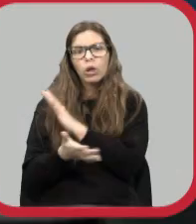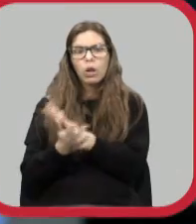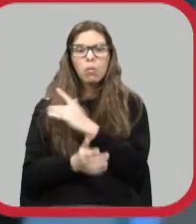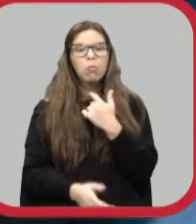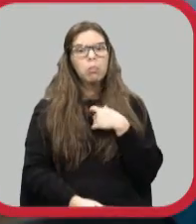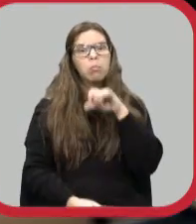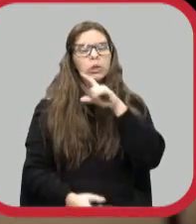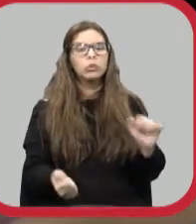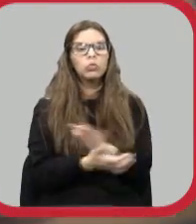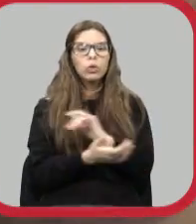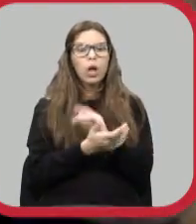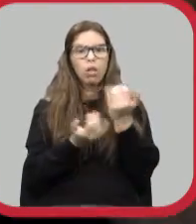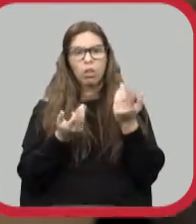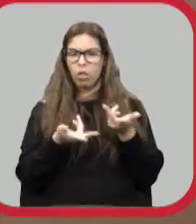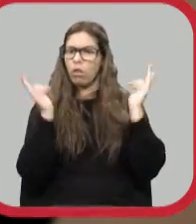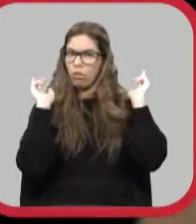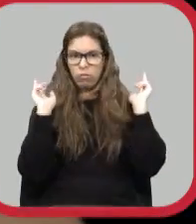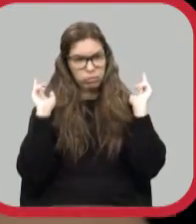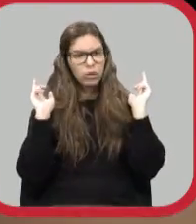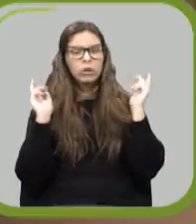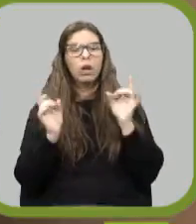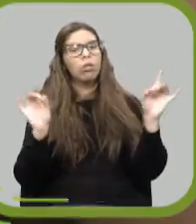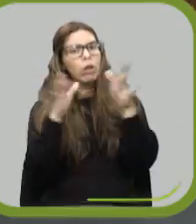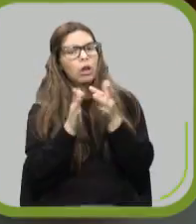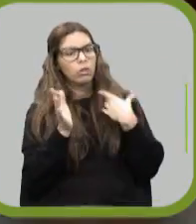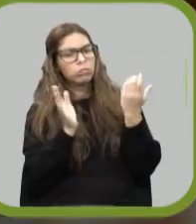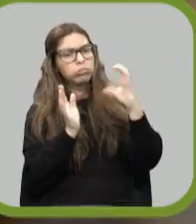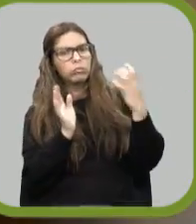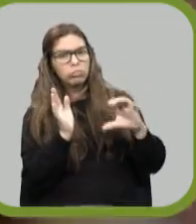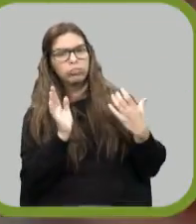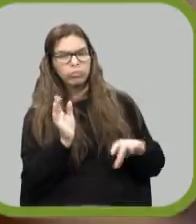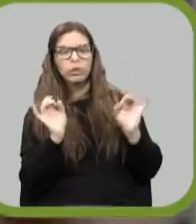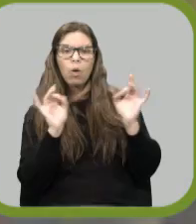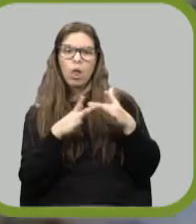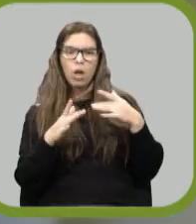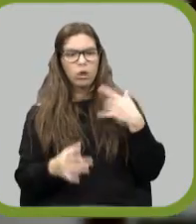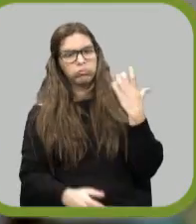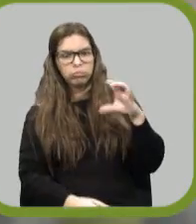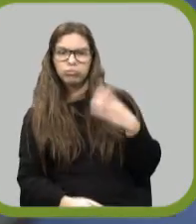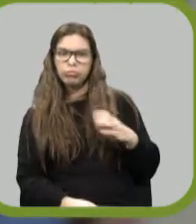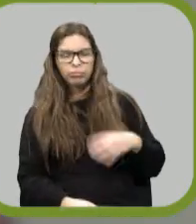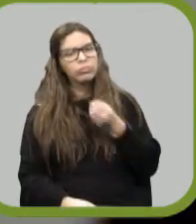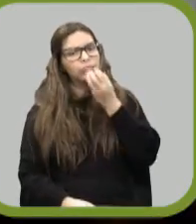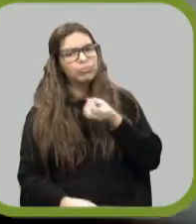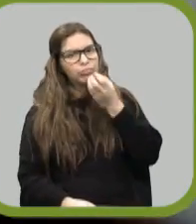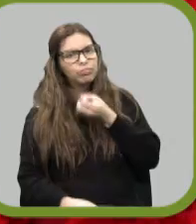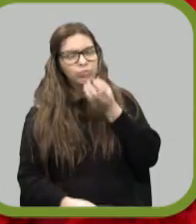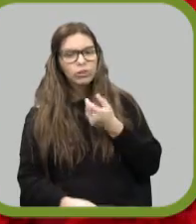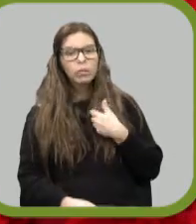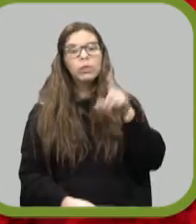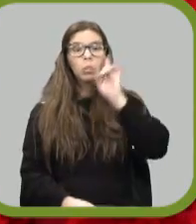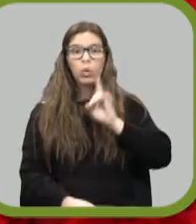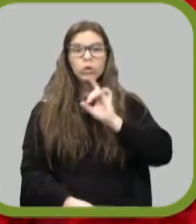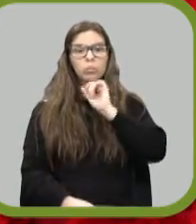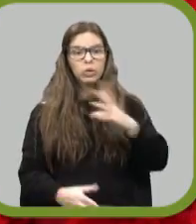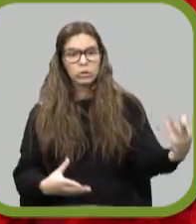ser jornalista freelancer, estar em qualquer parte do mundo, desde que tenhas internet, e pôr as tuas histórias online e contá-las. E aqui todas as